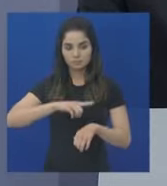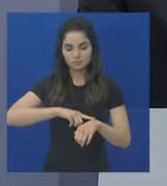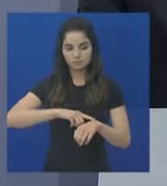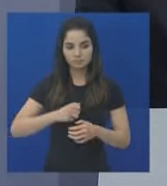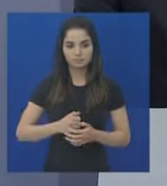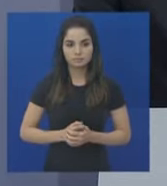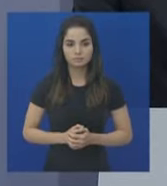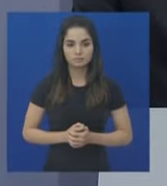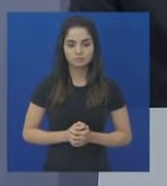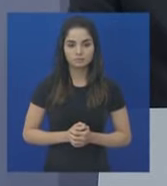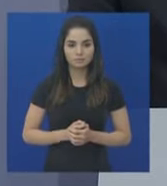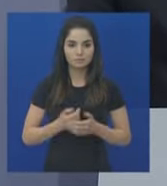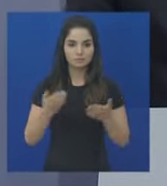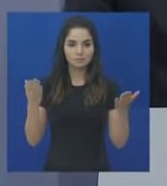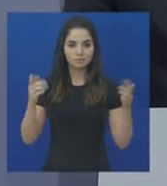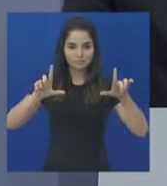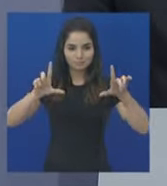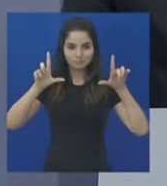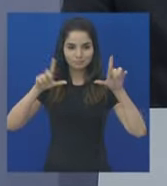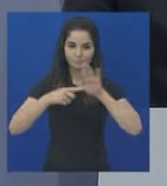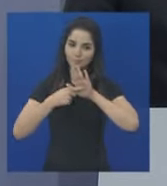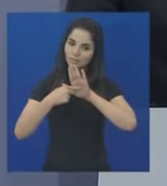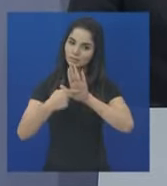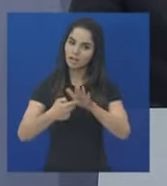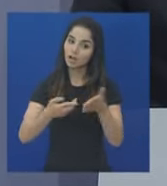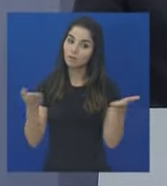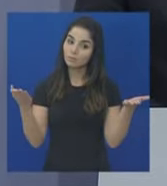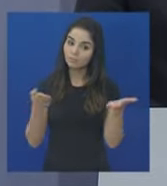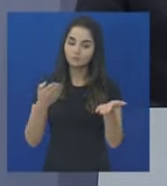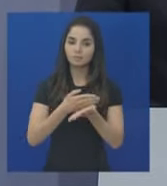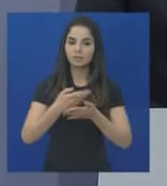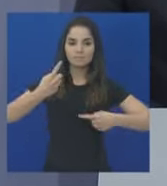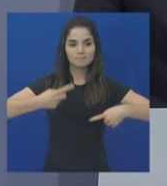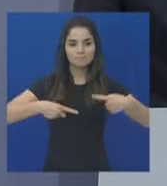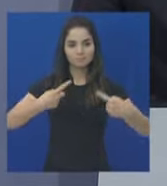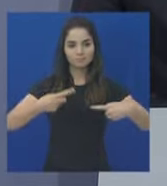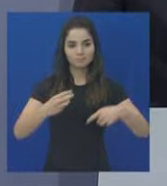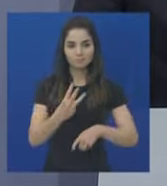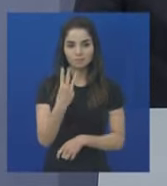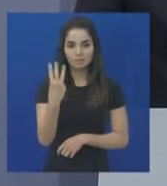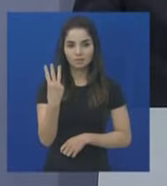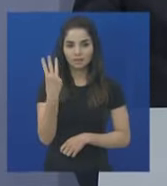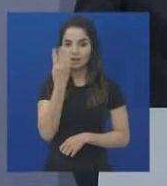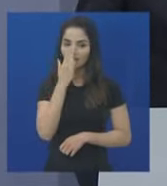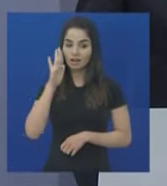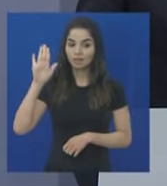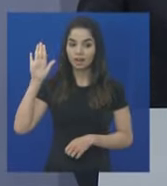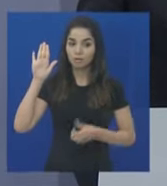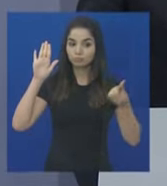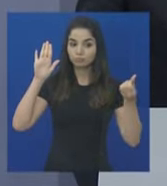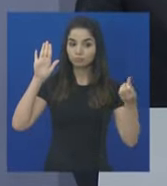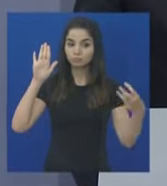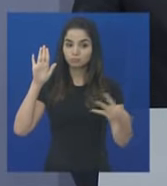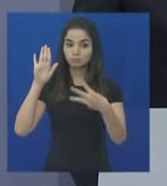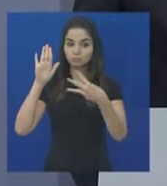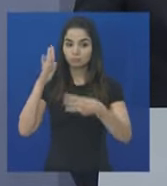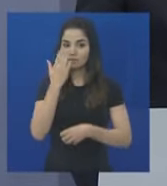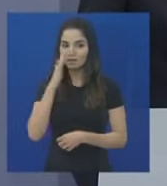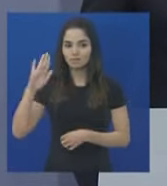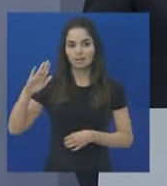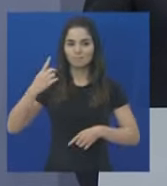A InterTV Alto Litoral transmite a partir de agora o debate entre três dos seis candidatos que disputam a